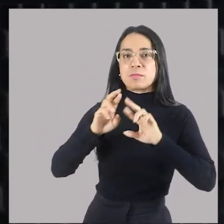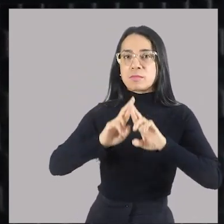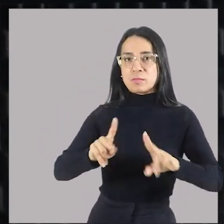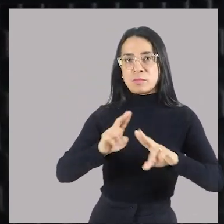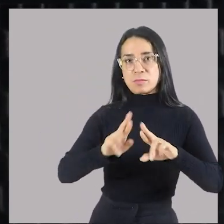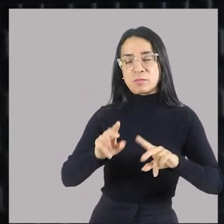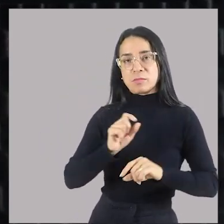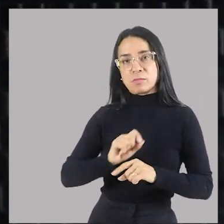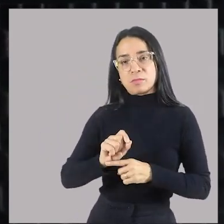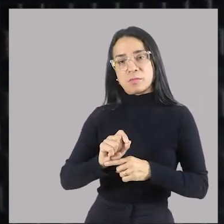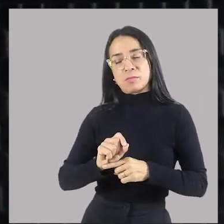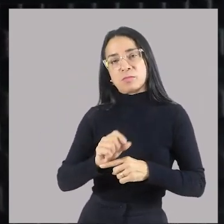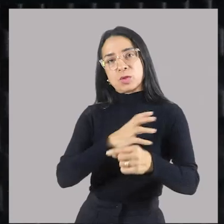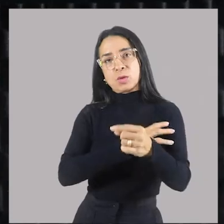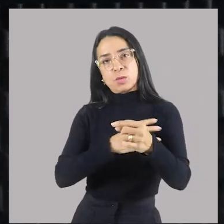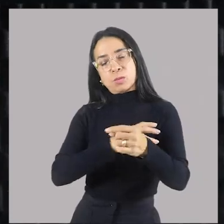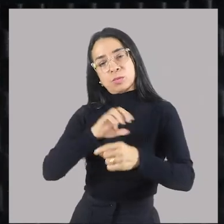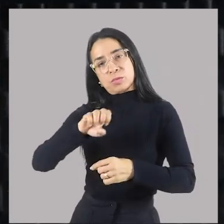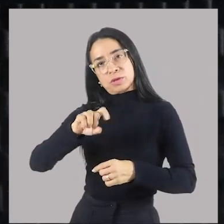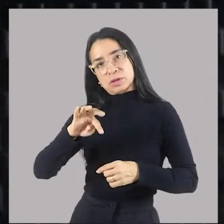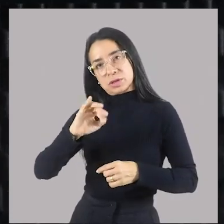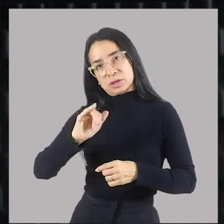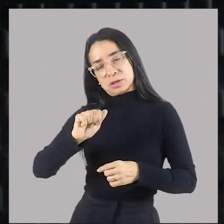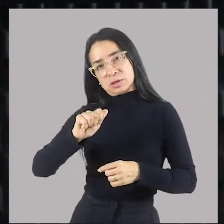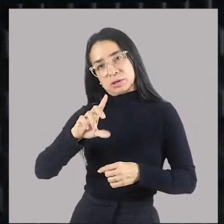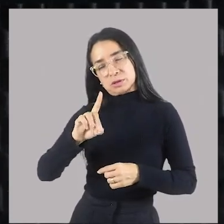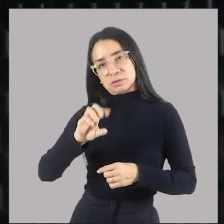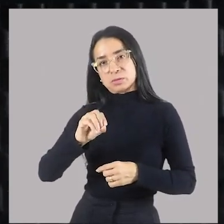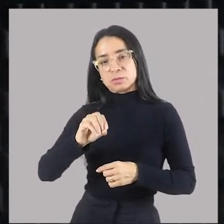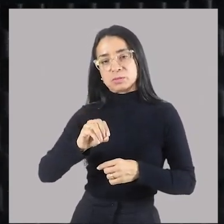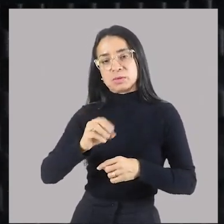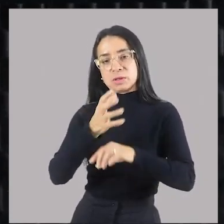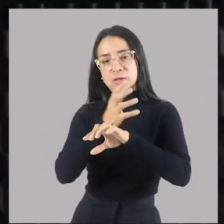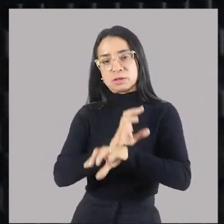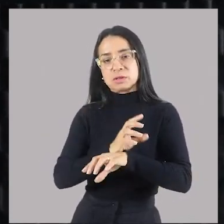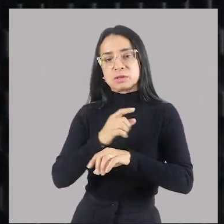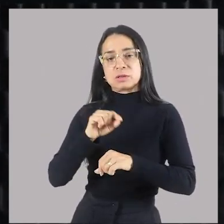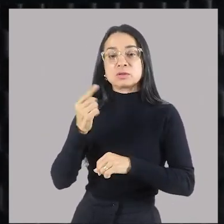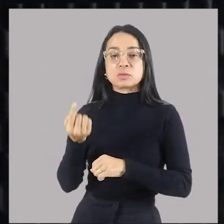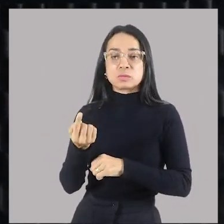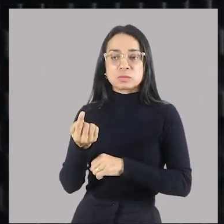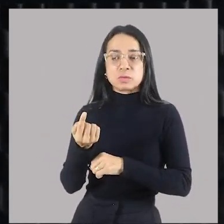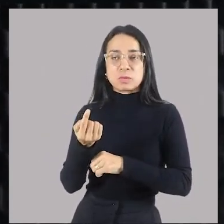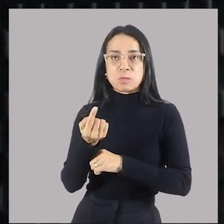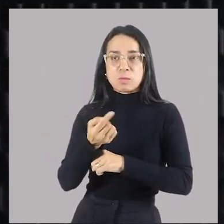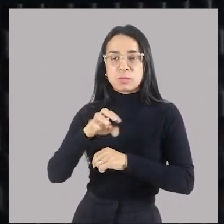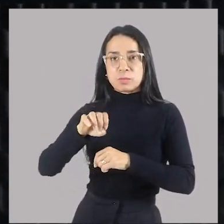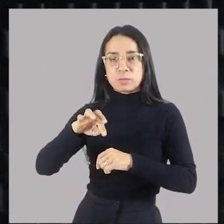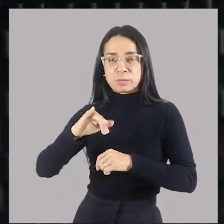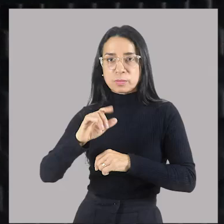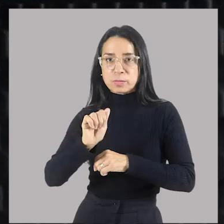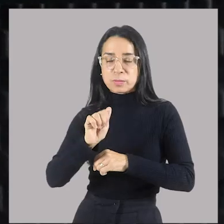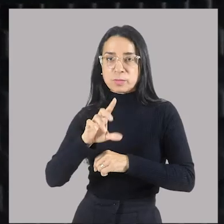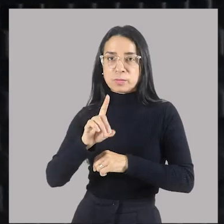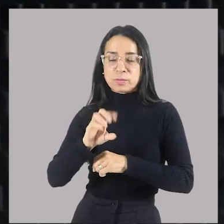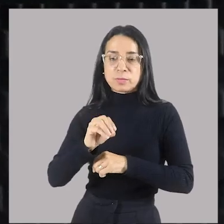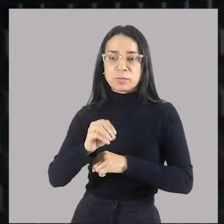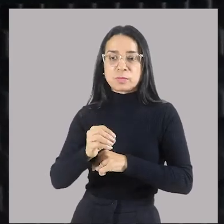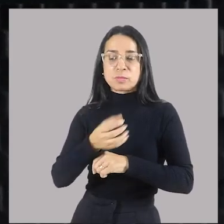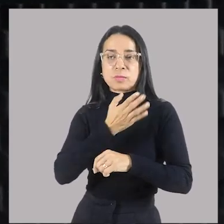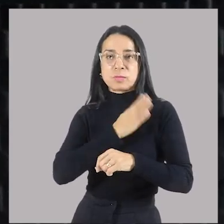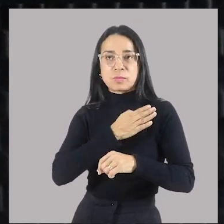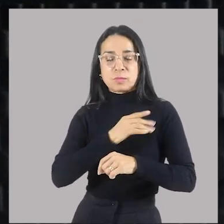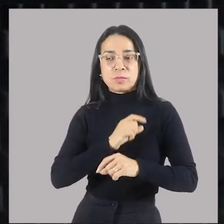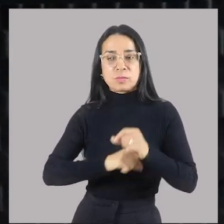difere o músculo estriado esquelético do músculo cardíaco e da musculatura